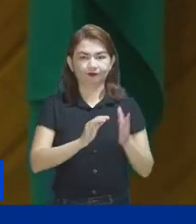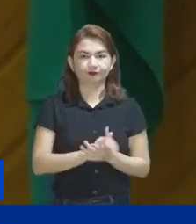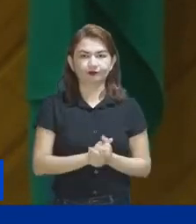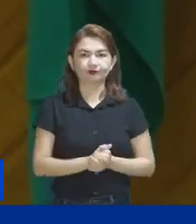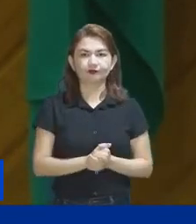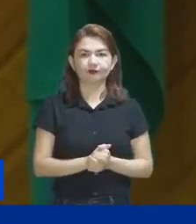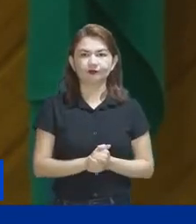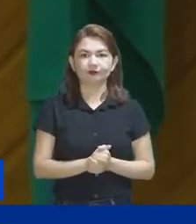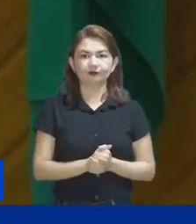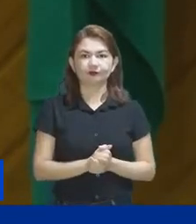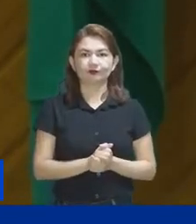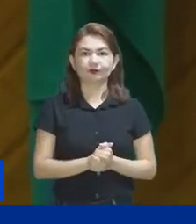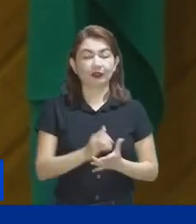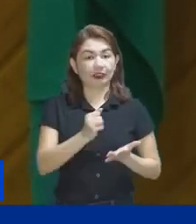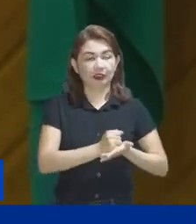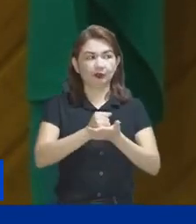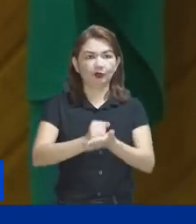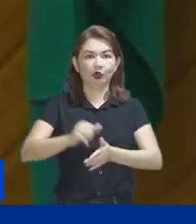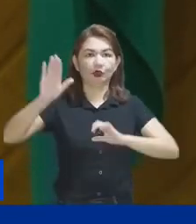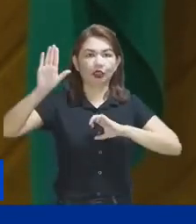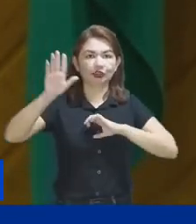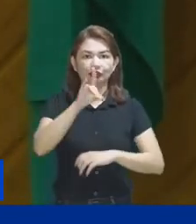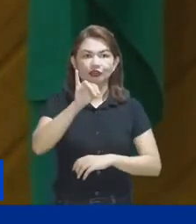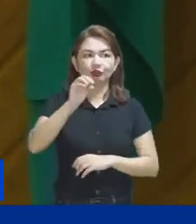por em benefício de Diogo Sênio.